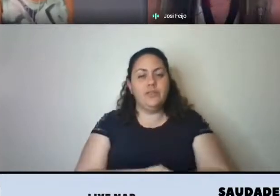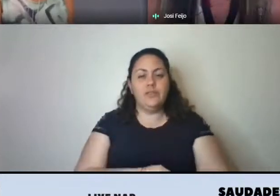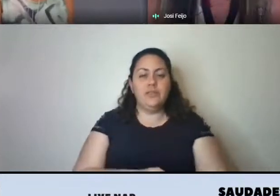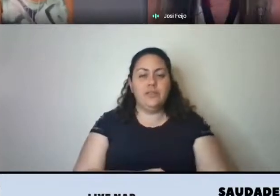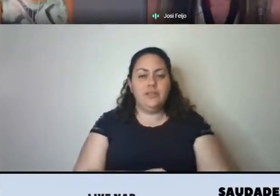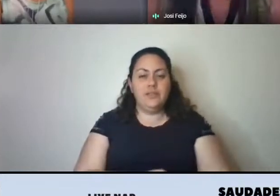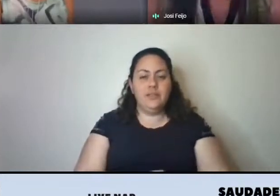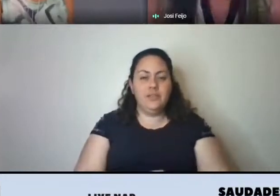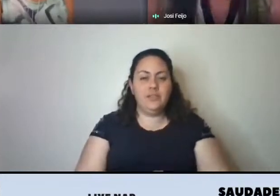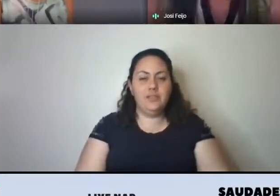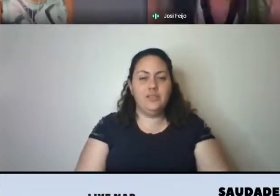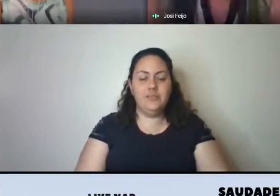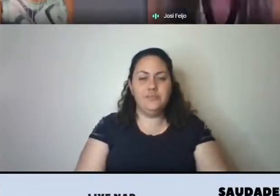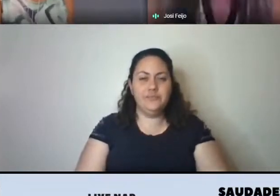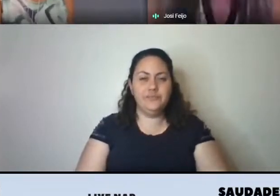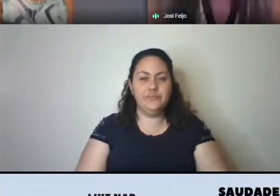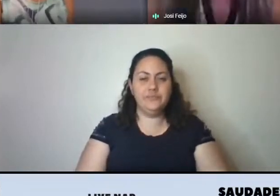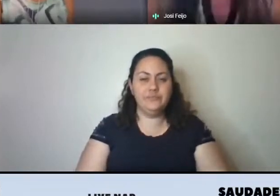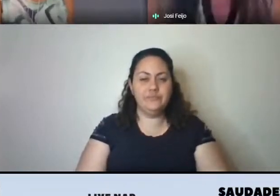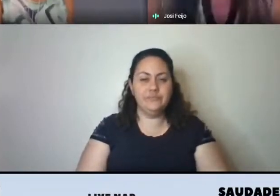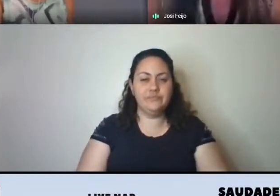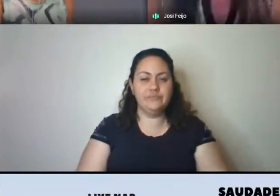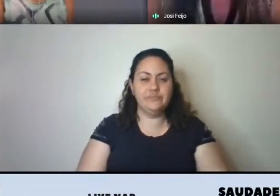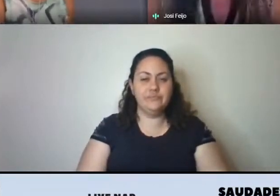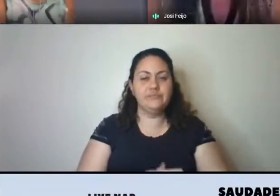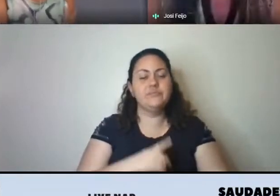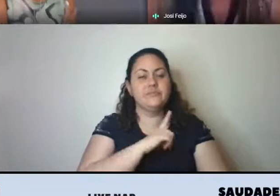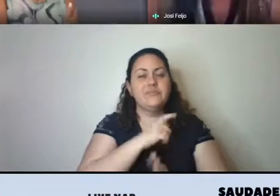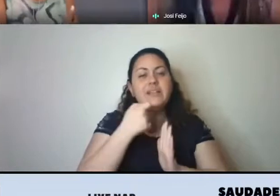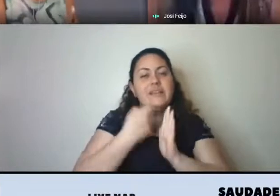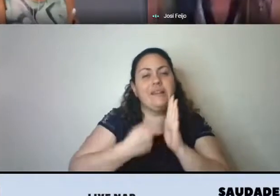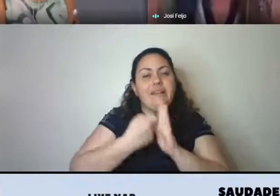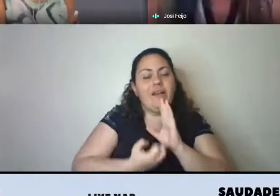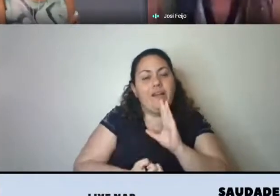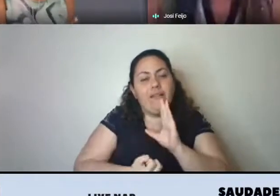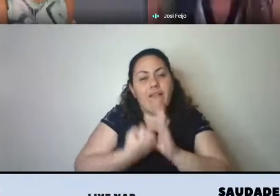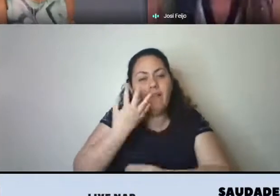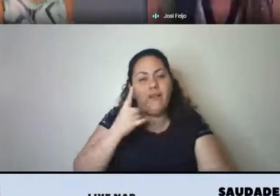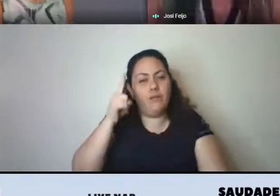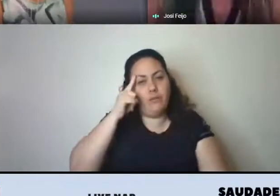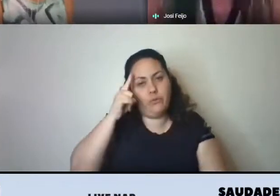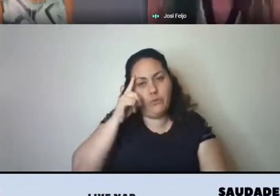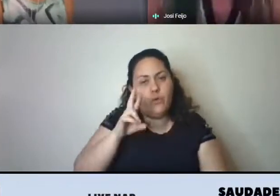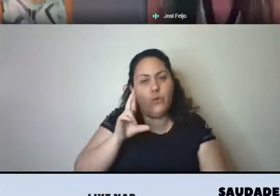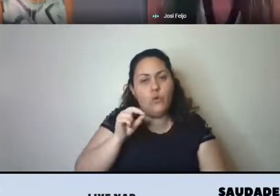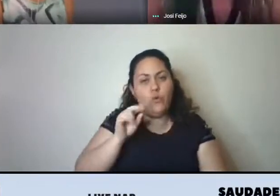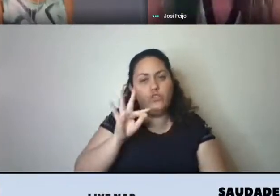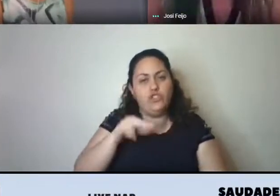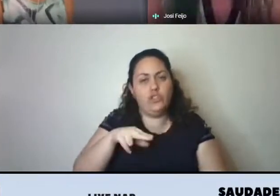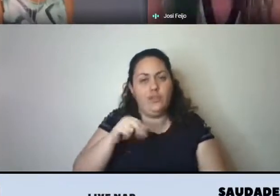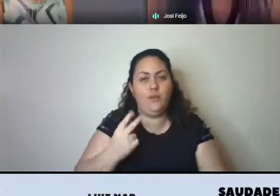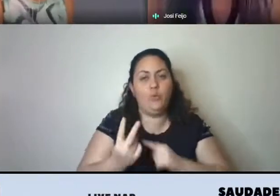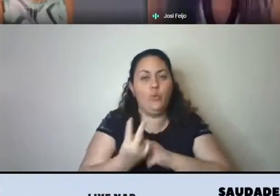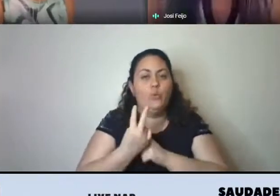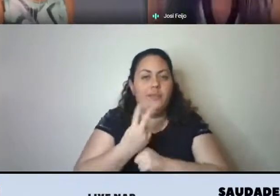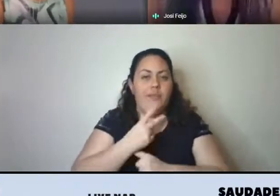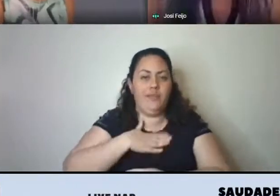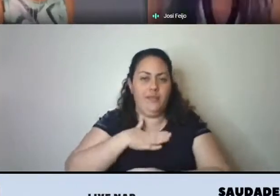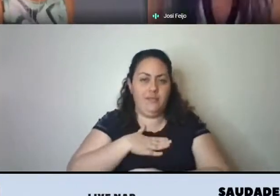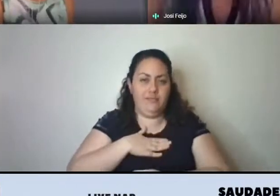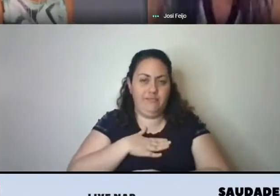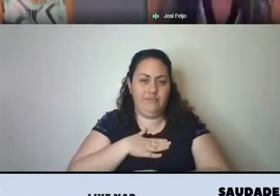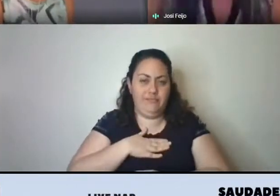sentido de construir uma rotina de autocuidado, né? E aí, nesse sentido, entram